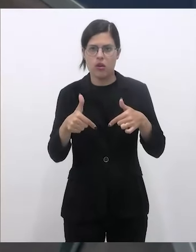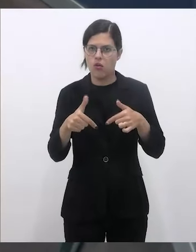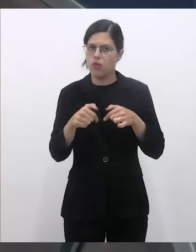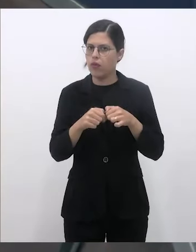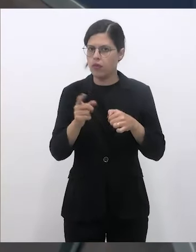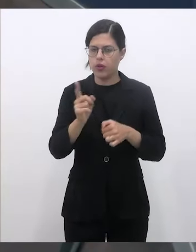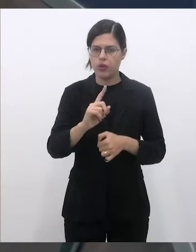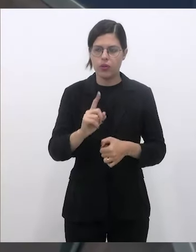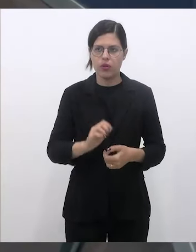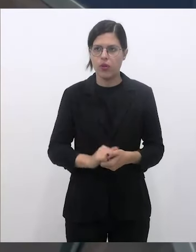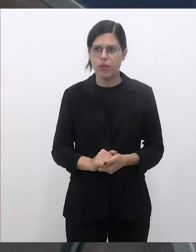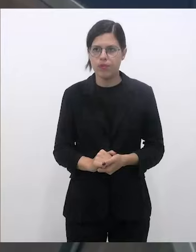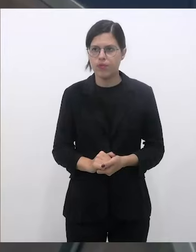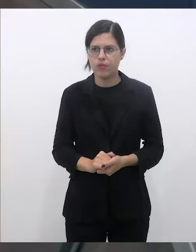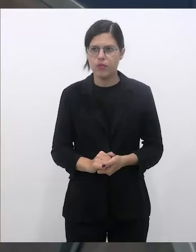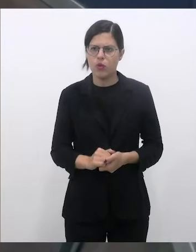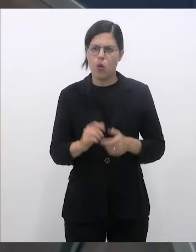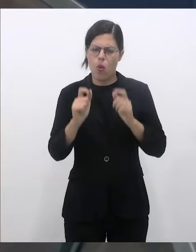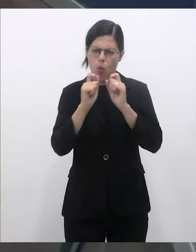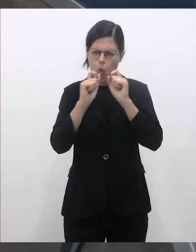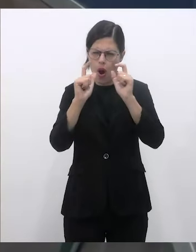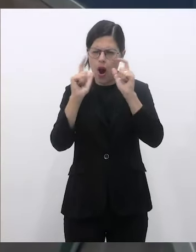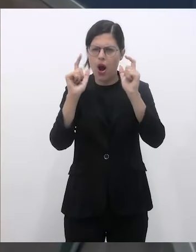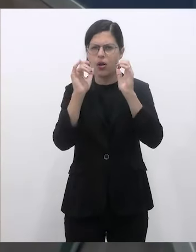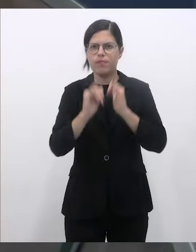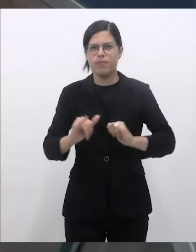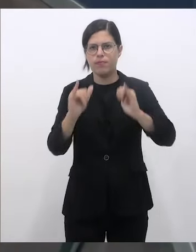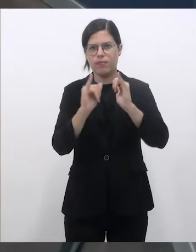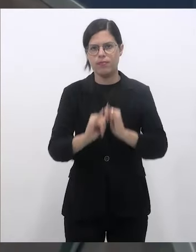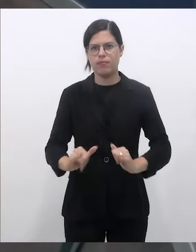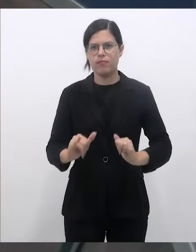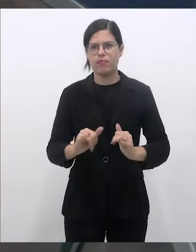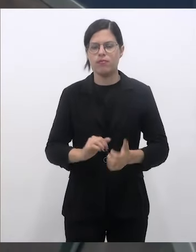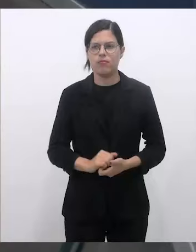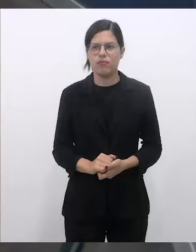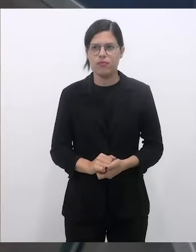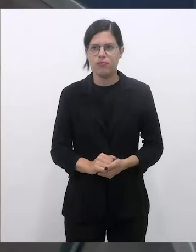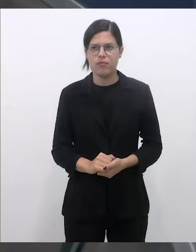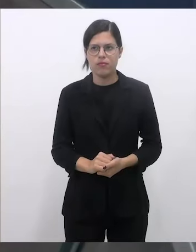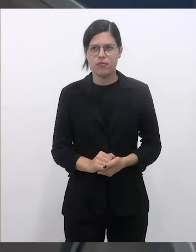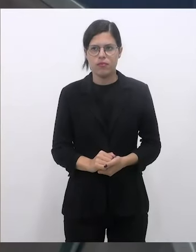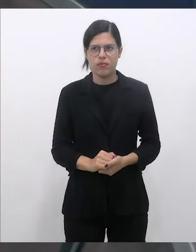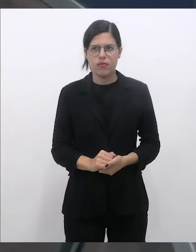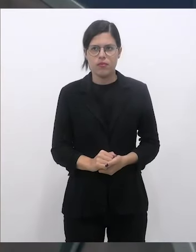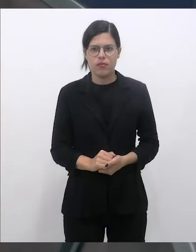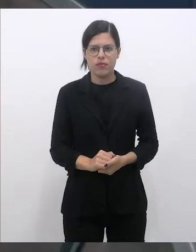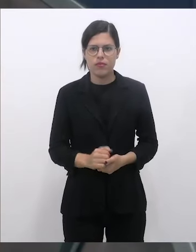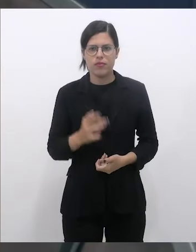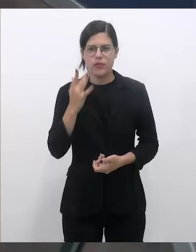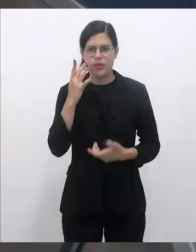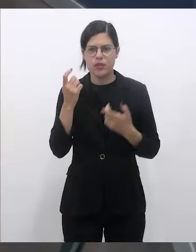postura, não foi feito. Então, aqui vai um alerta para você que nos ouve.